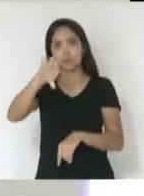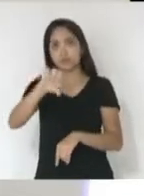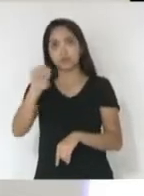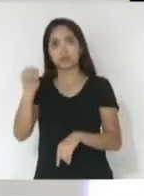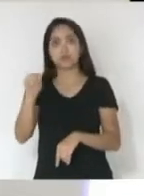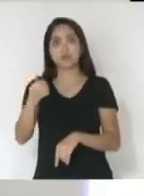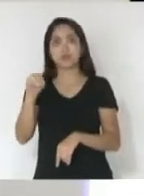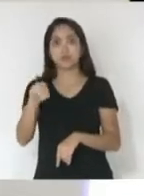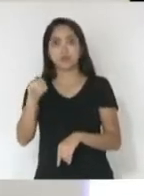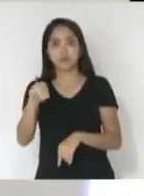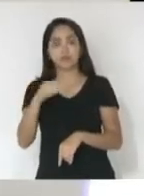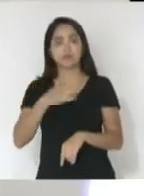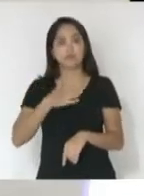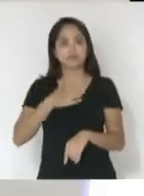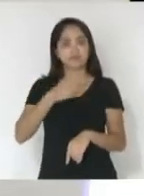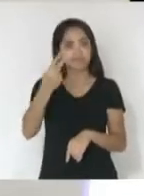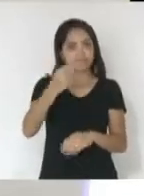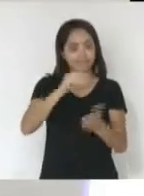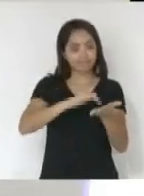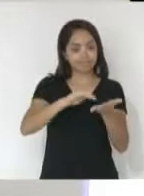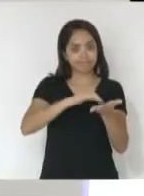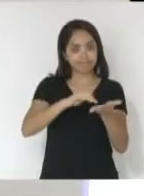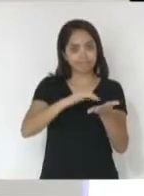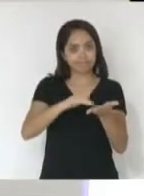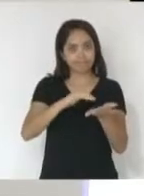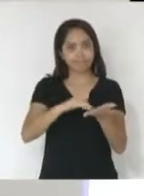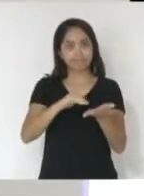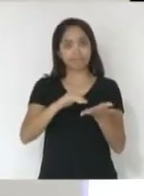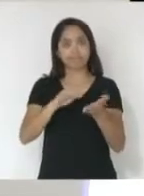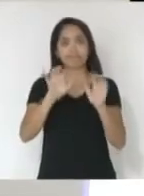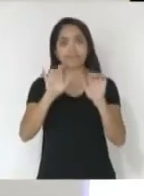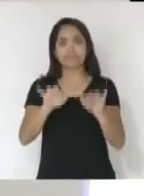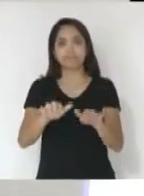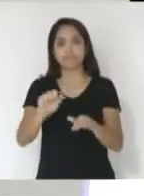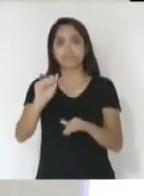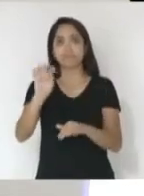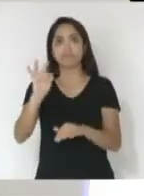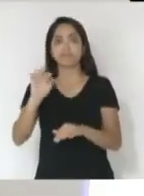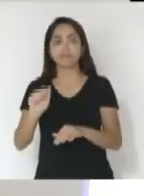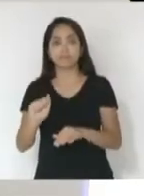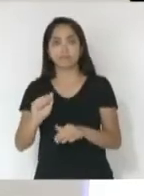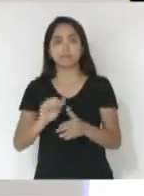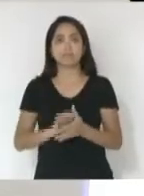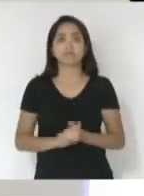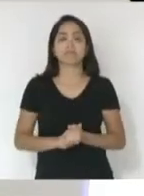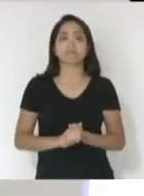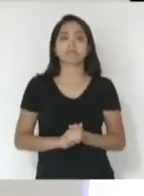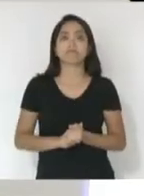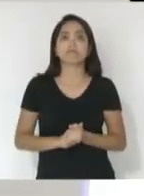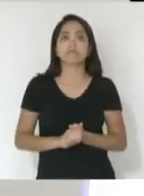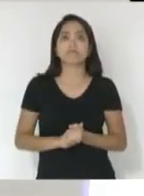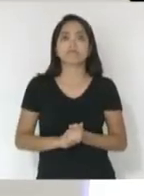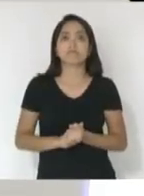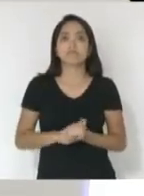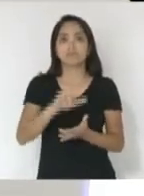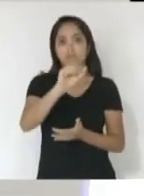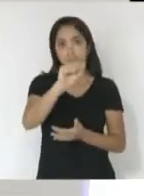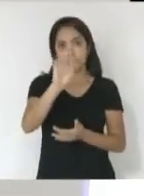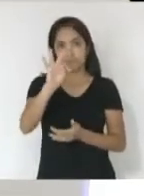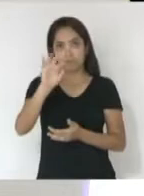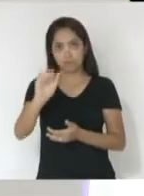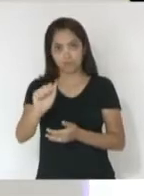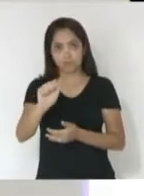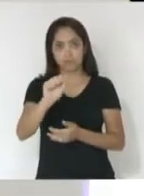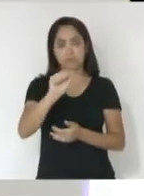14h59 e para constar o segundo secretário, lavrei a presente ata. Ata da